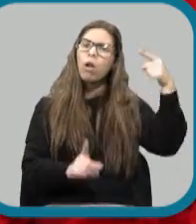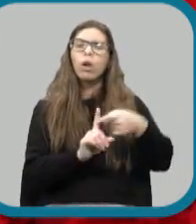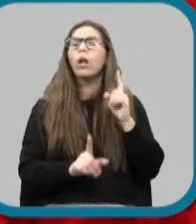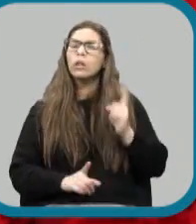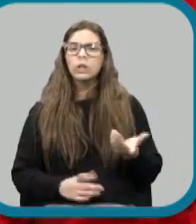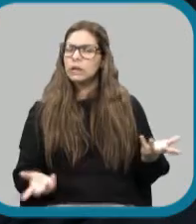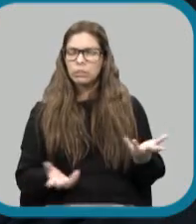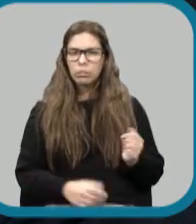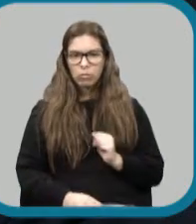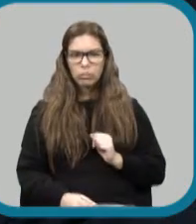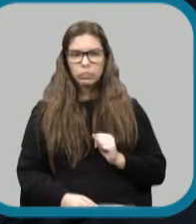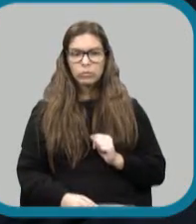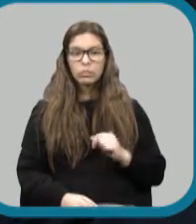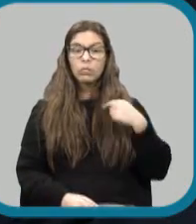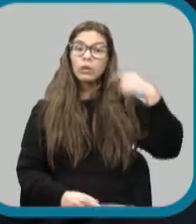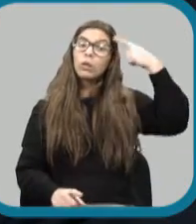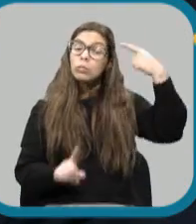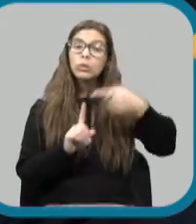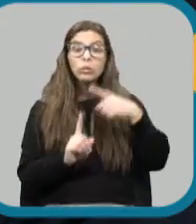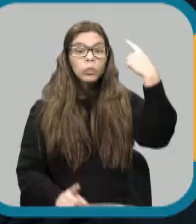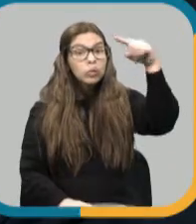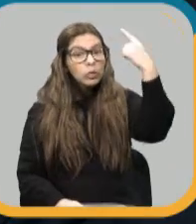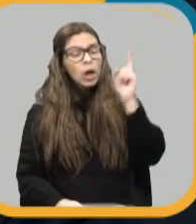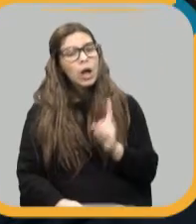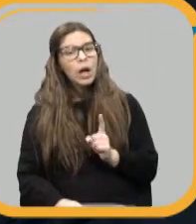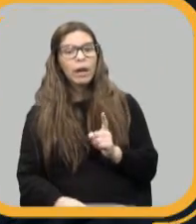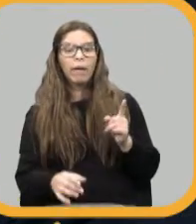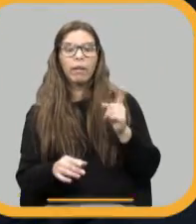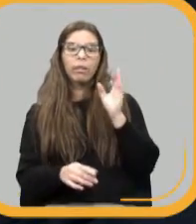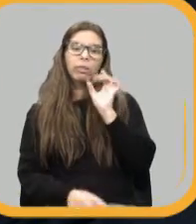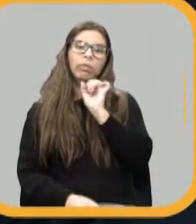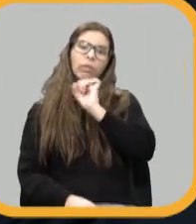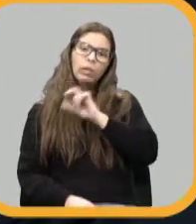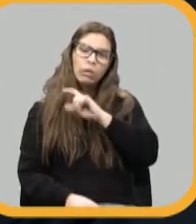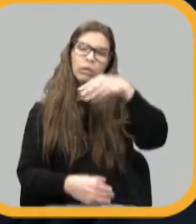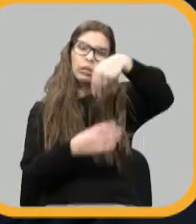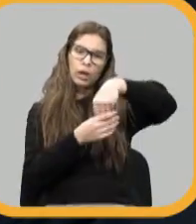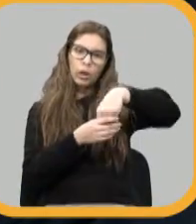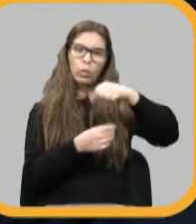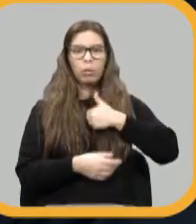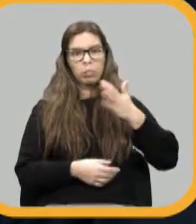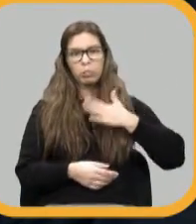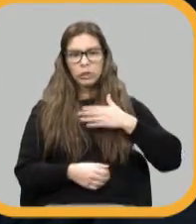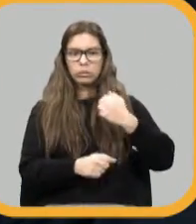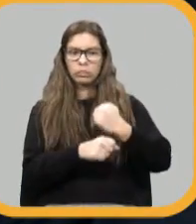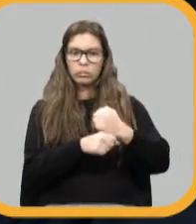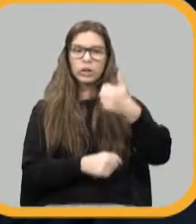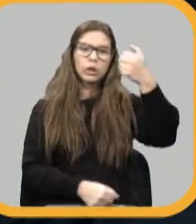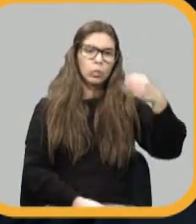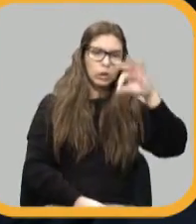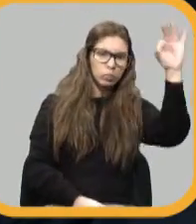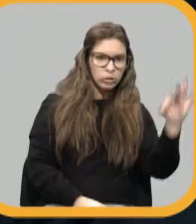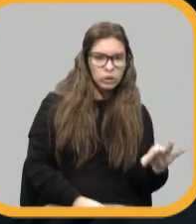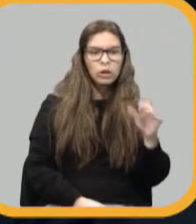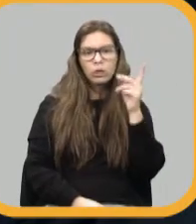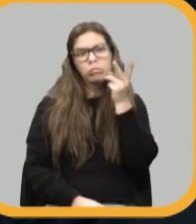das Chicas Poderosas? O nosso último objetivo é fazer com que as redações tenham pelo menos 50% da